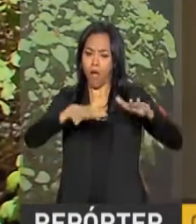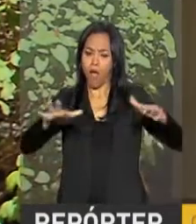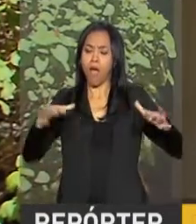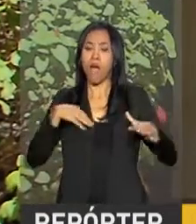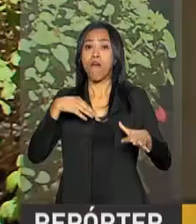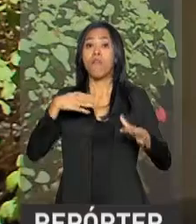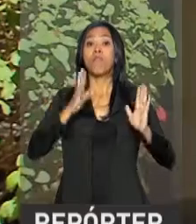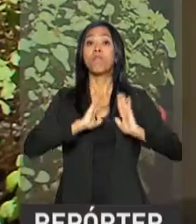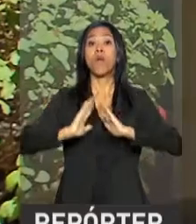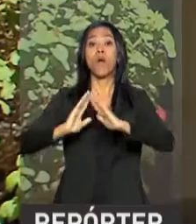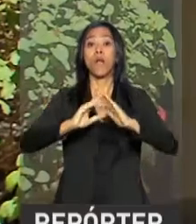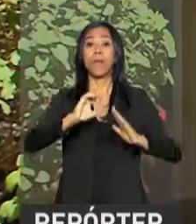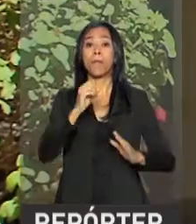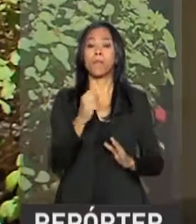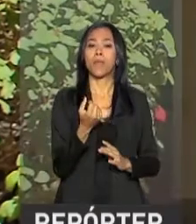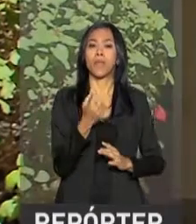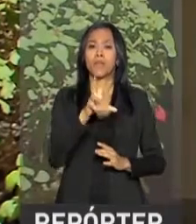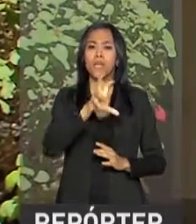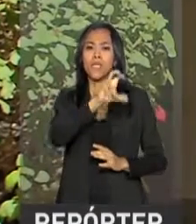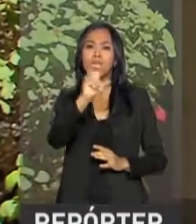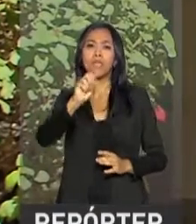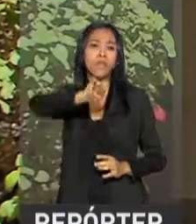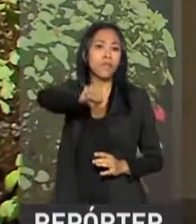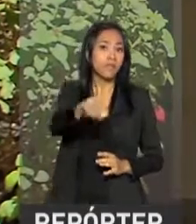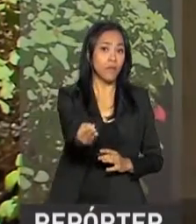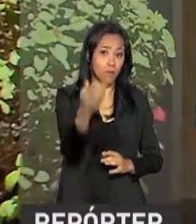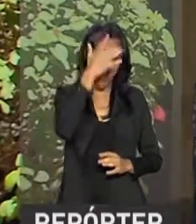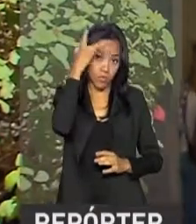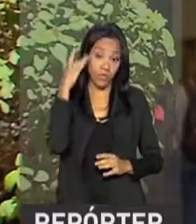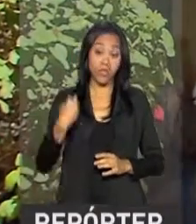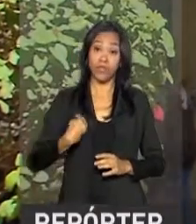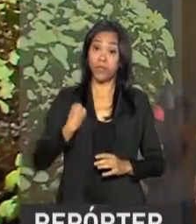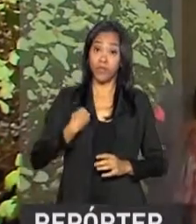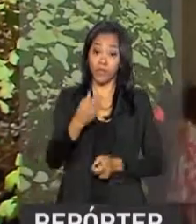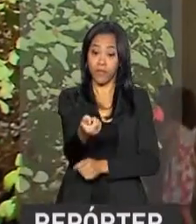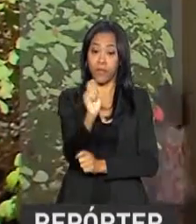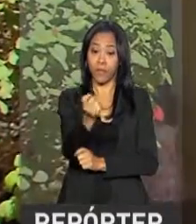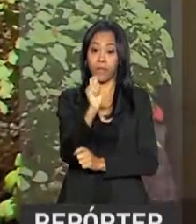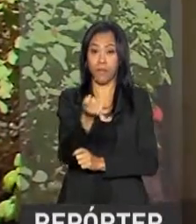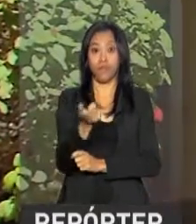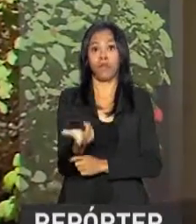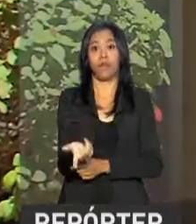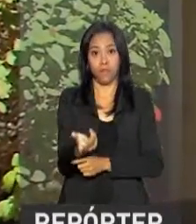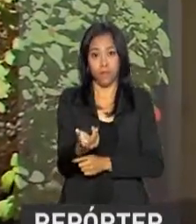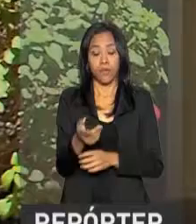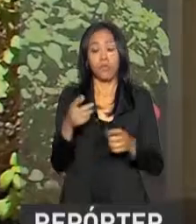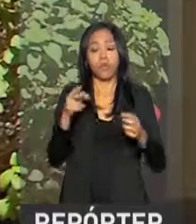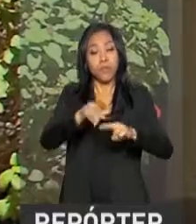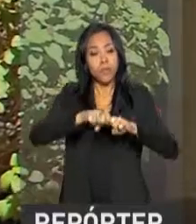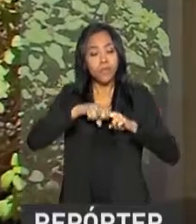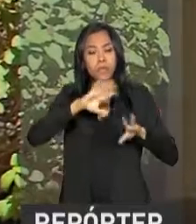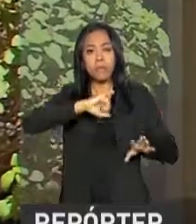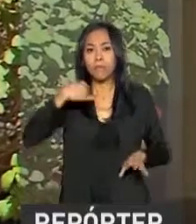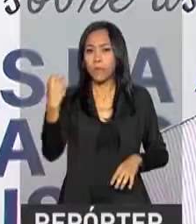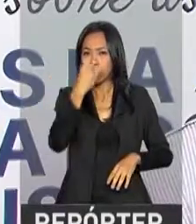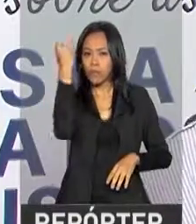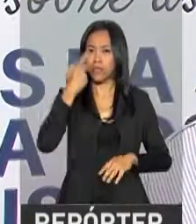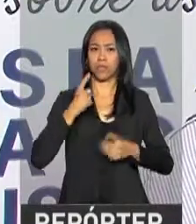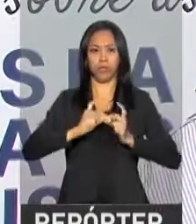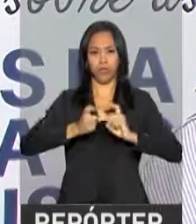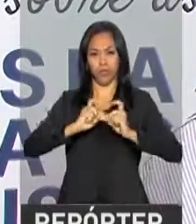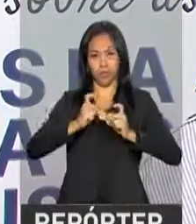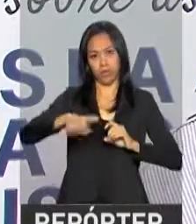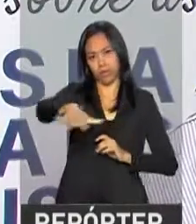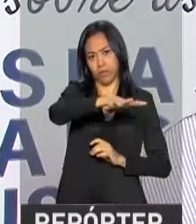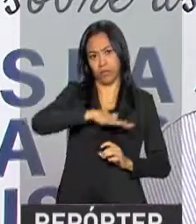milhão de pessoas que dependem diretamente da pesca marinha artesanal por isso a importância da gestão hídrica a gente